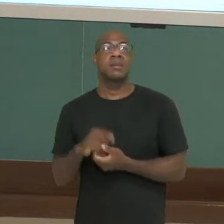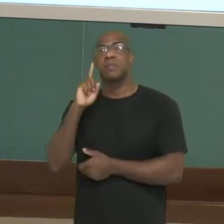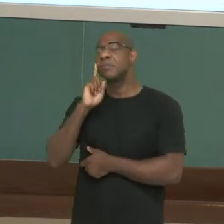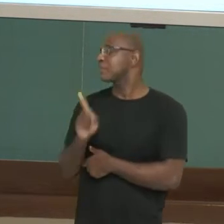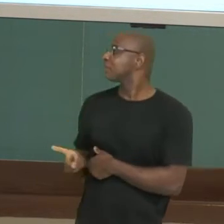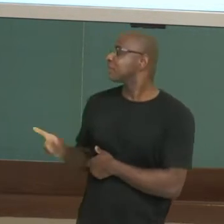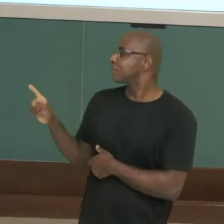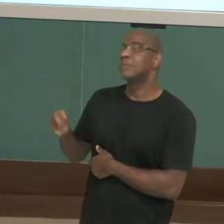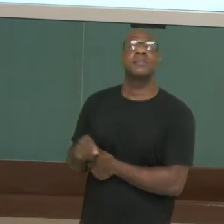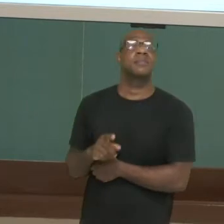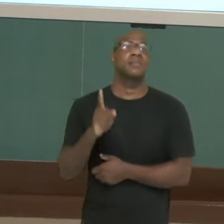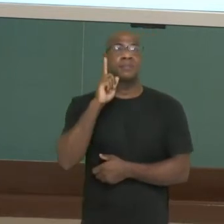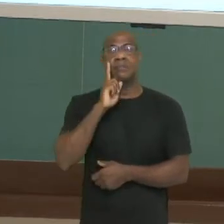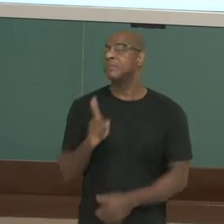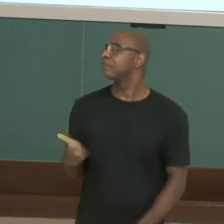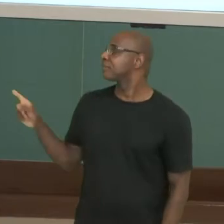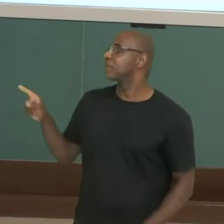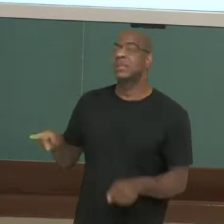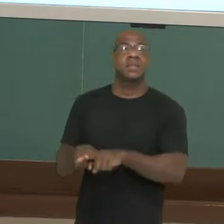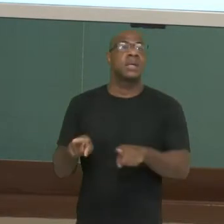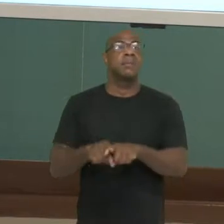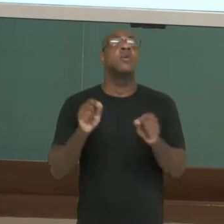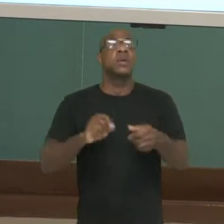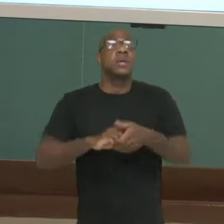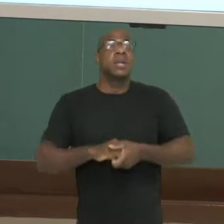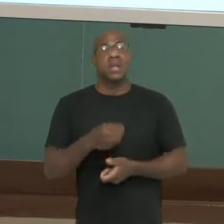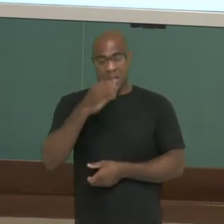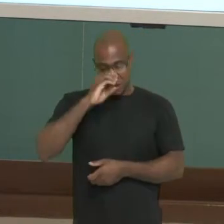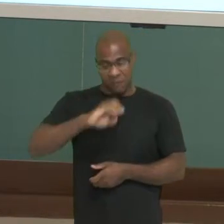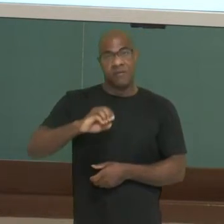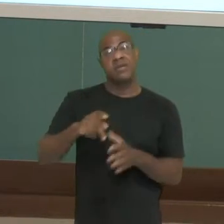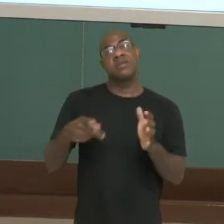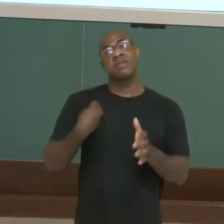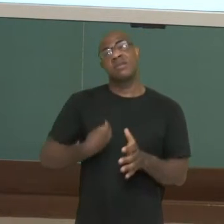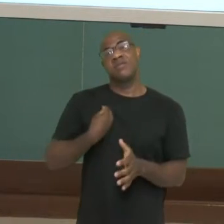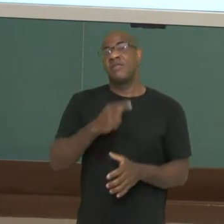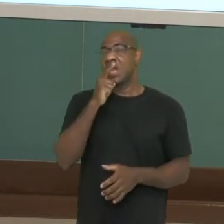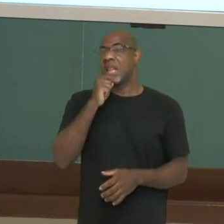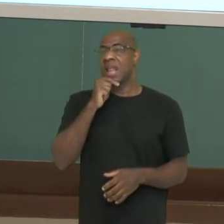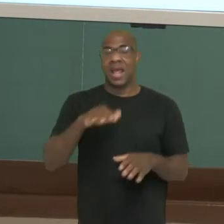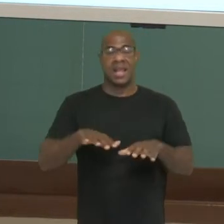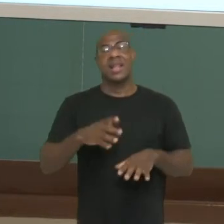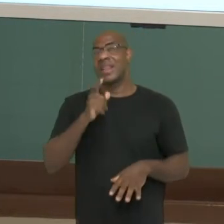reis e os elefantes marinhos, simbolizando comunidade.